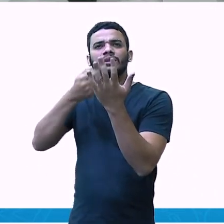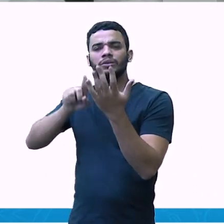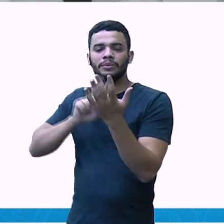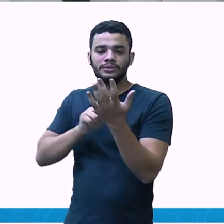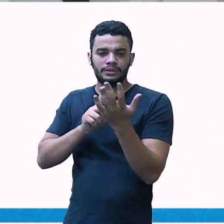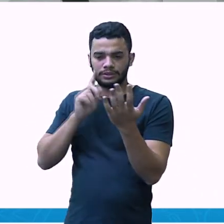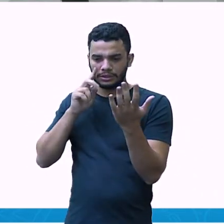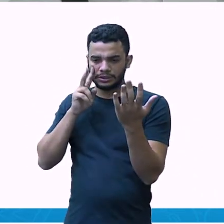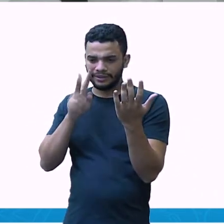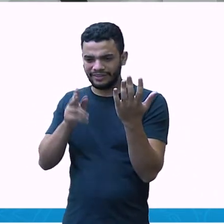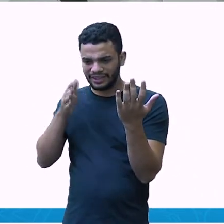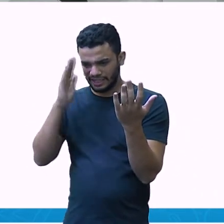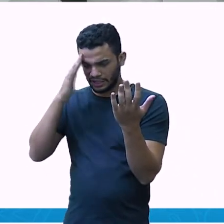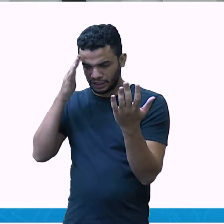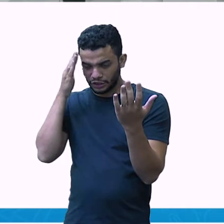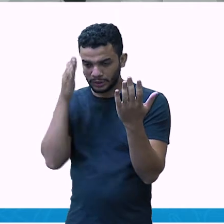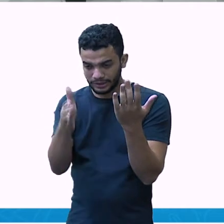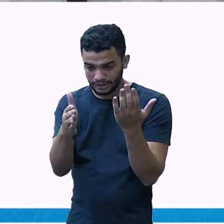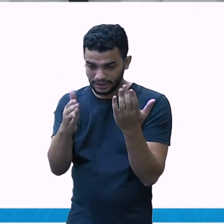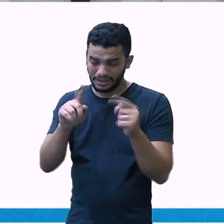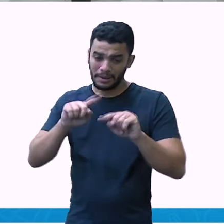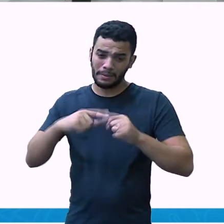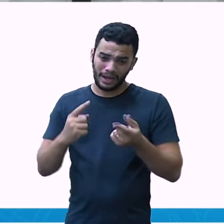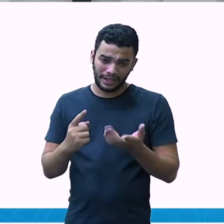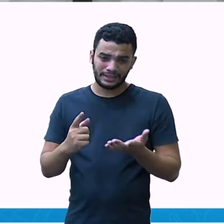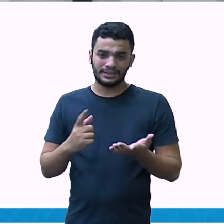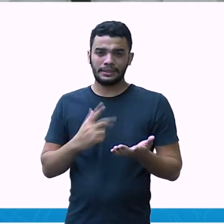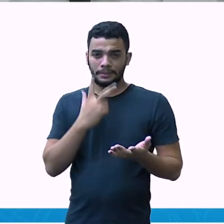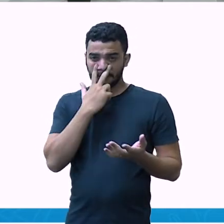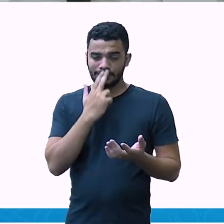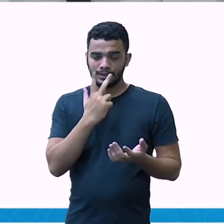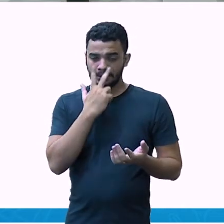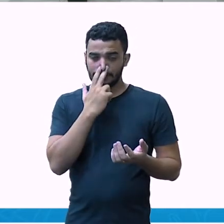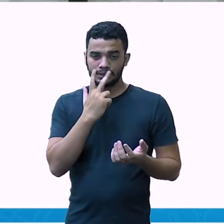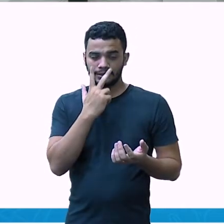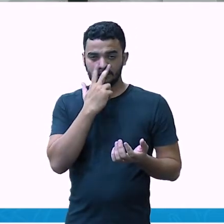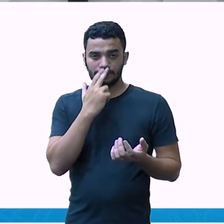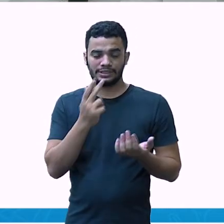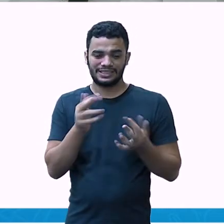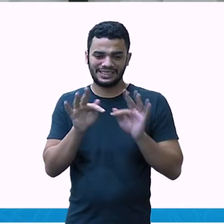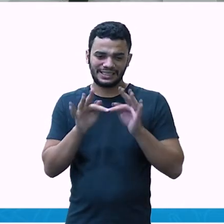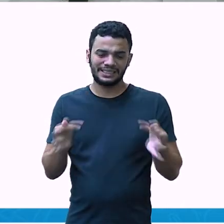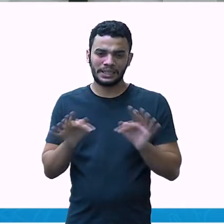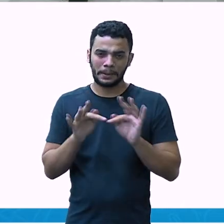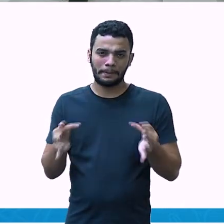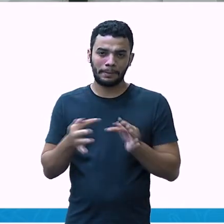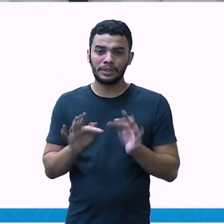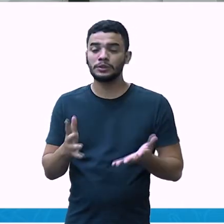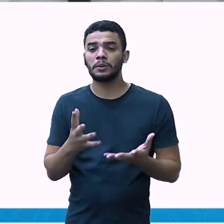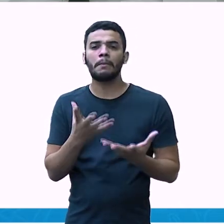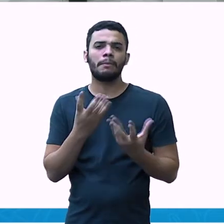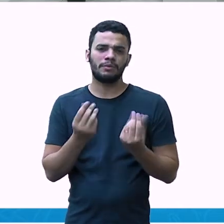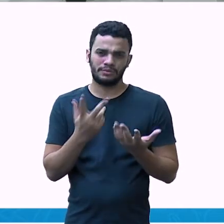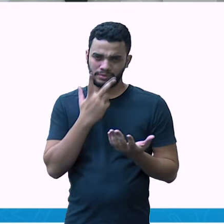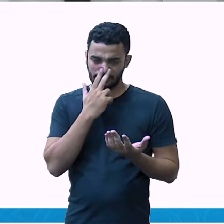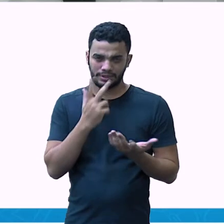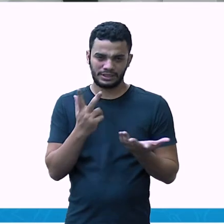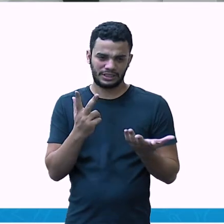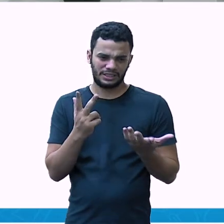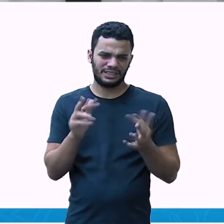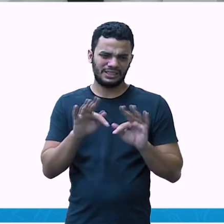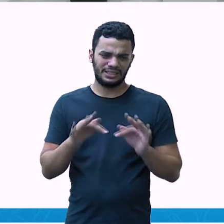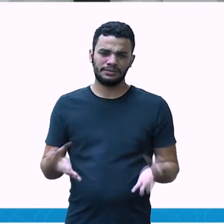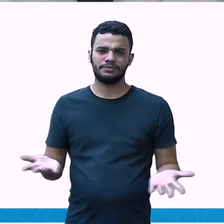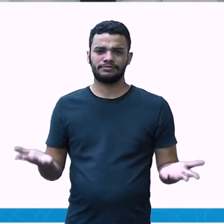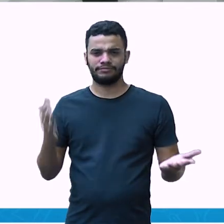só, os dados são representados por símbolos ligados à imagem. Aqui eu tenho crianças, então provavelmente